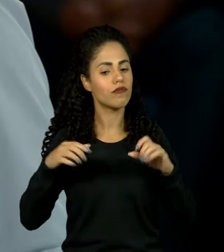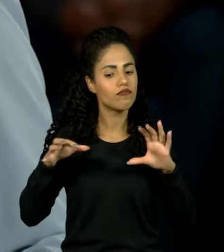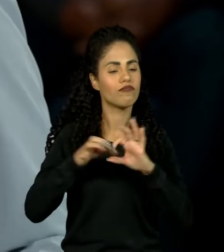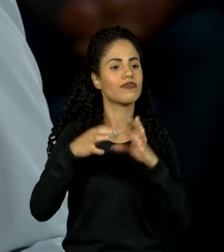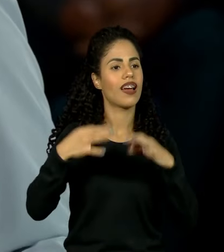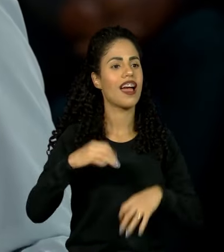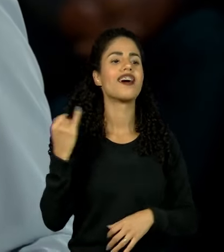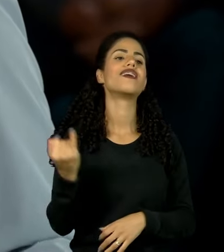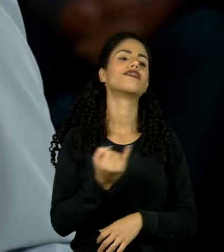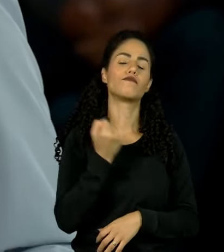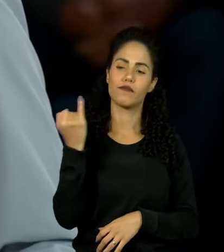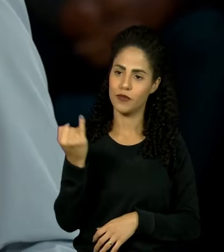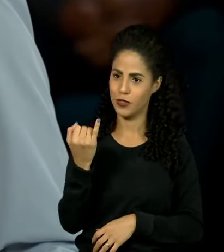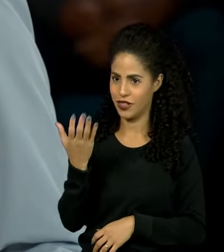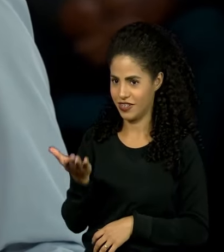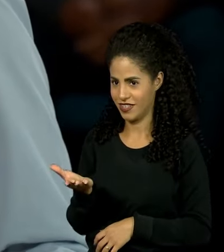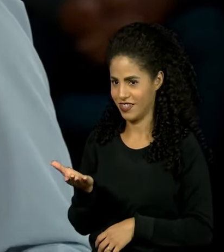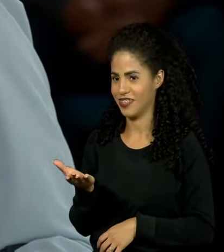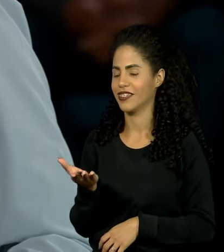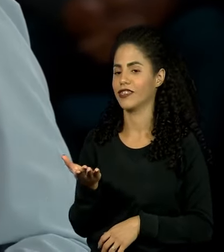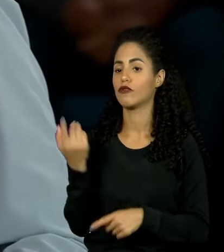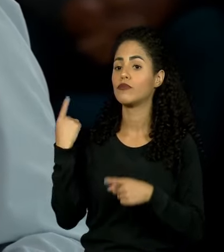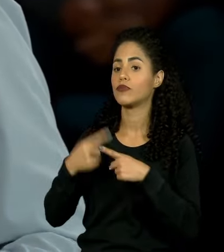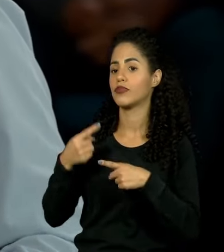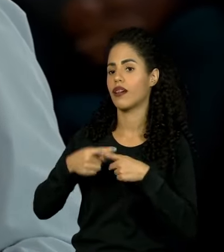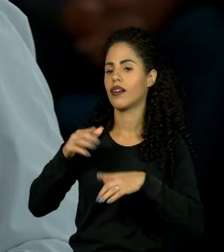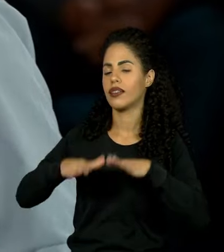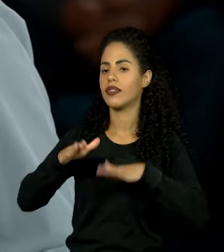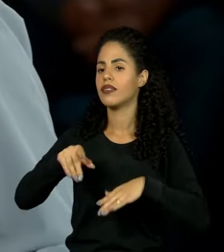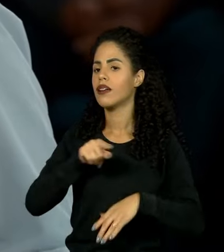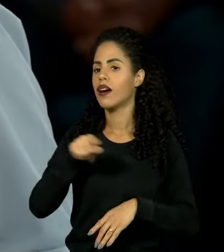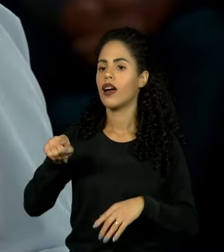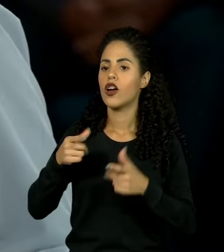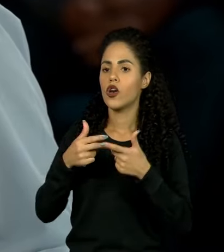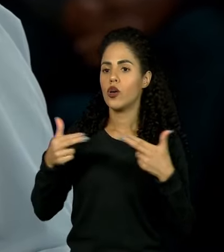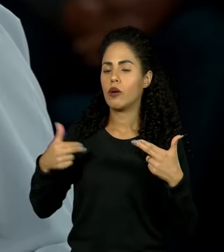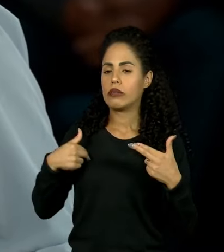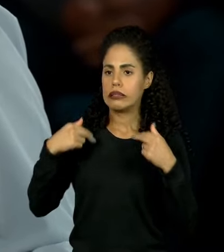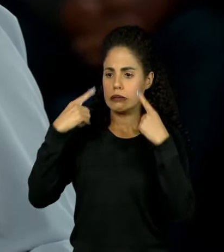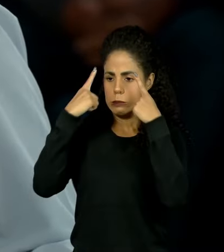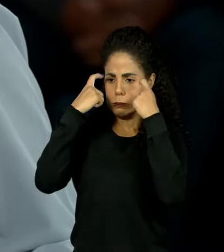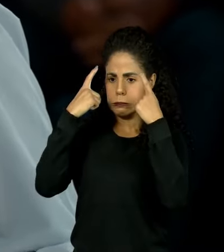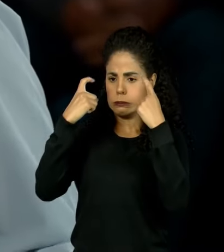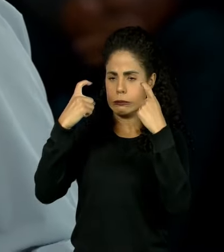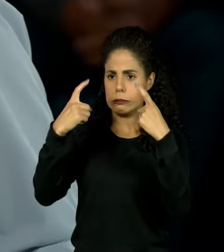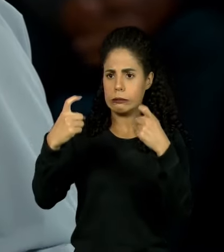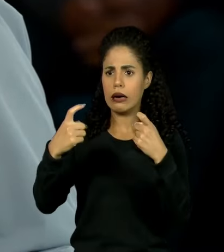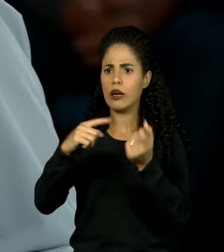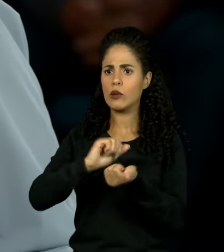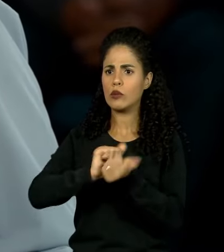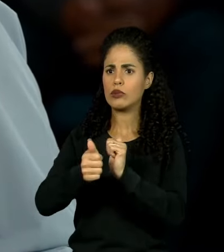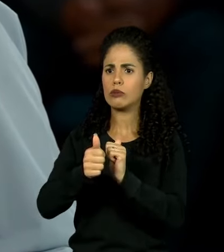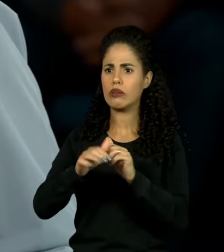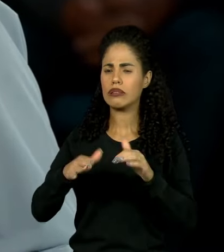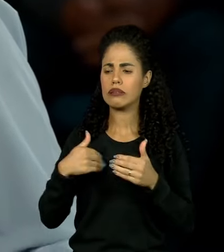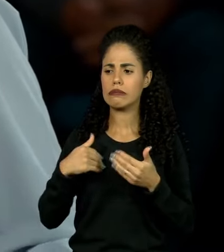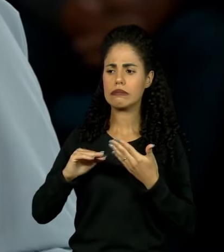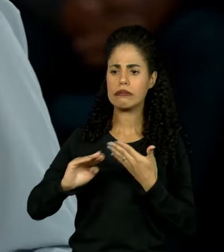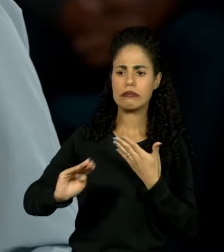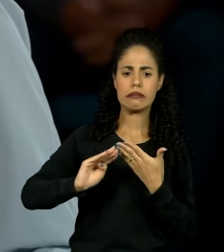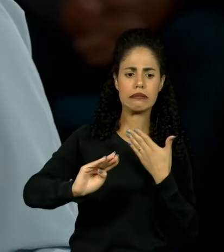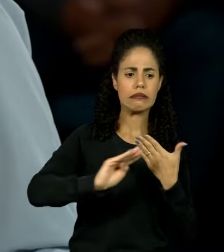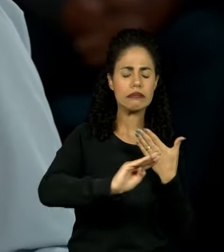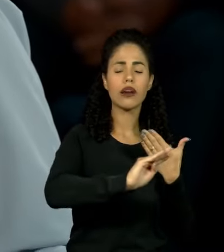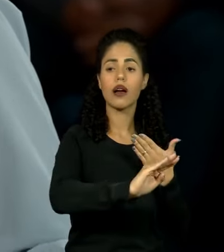isso é importante você colocou e muitas vezes essa essa essa Face da violência chegou ao esporte afastando as pessoas